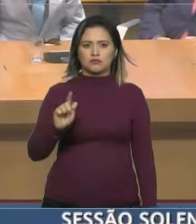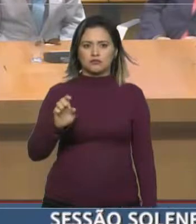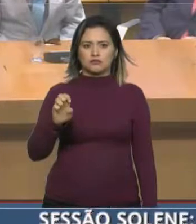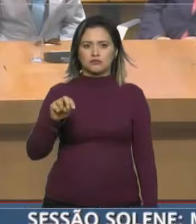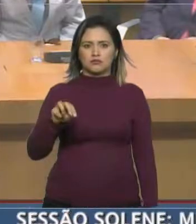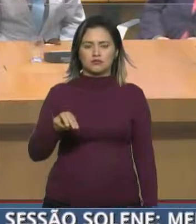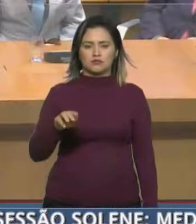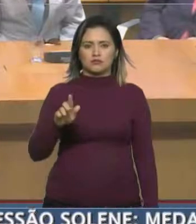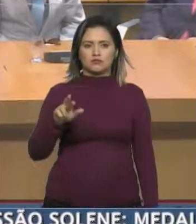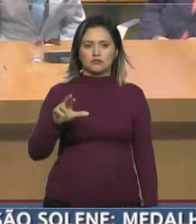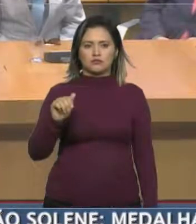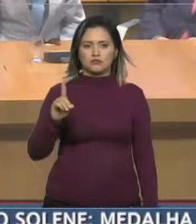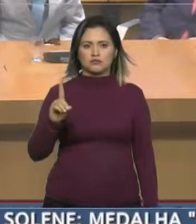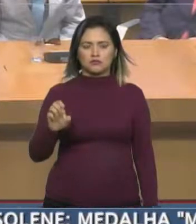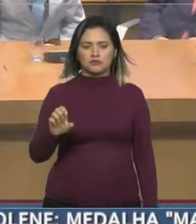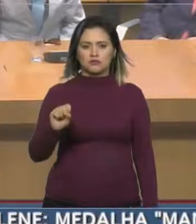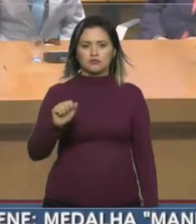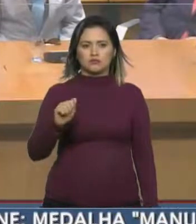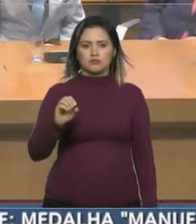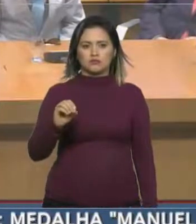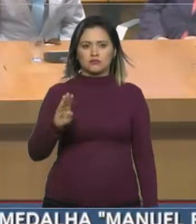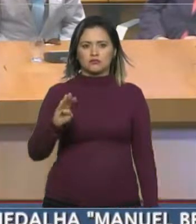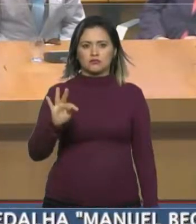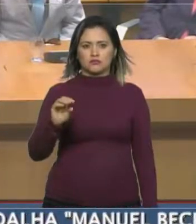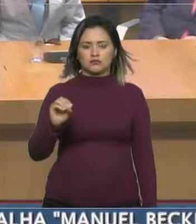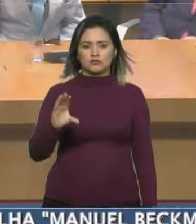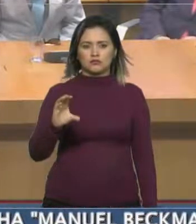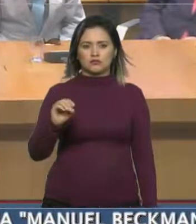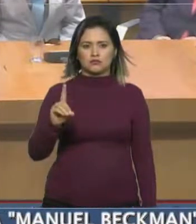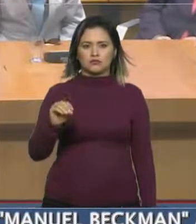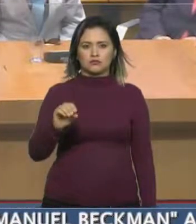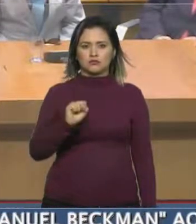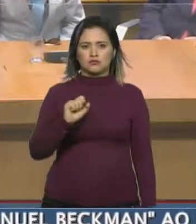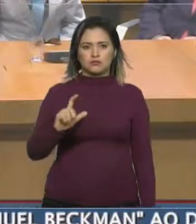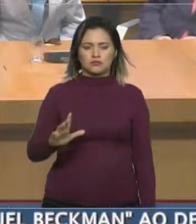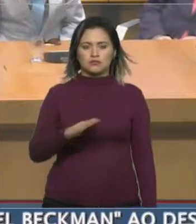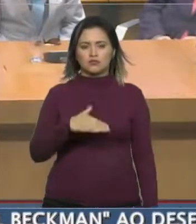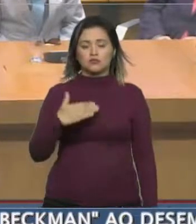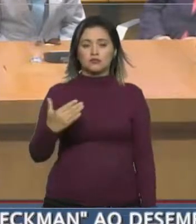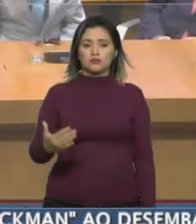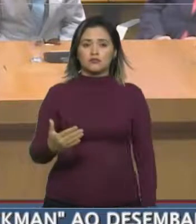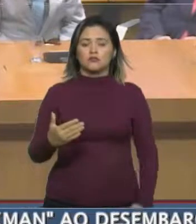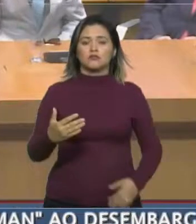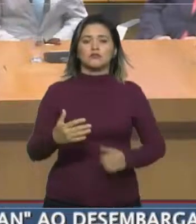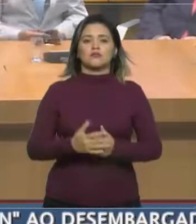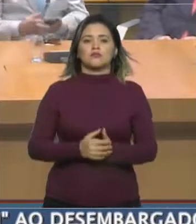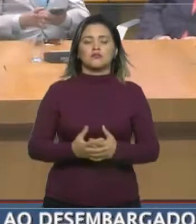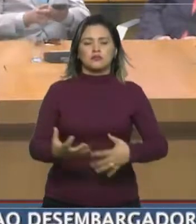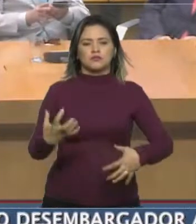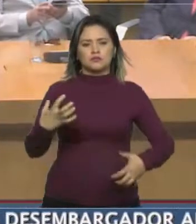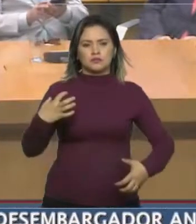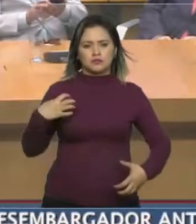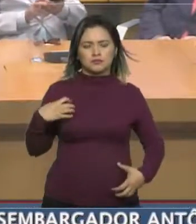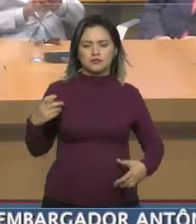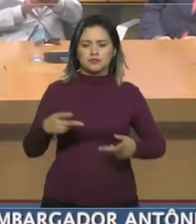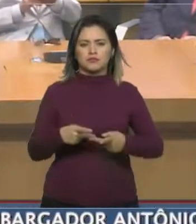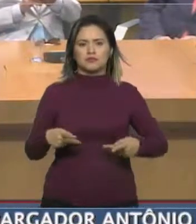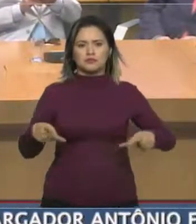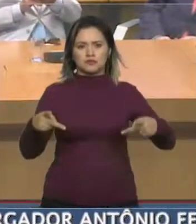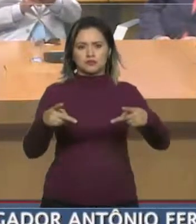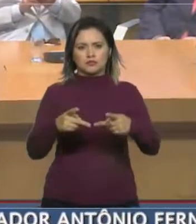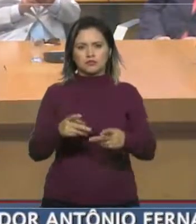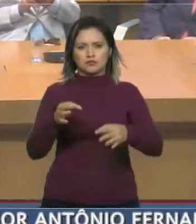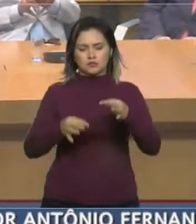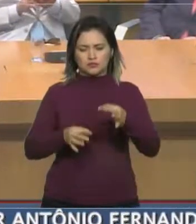Luís, até ser promovido a procurador de justiça, ao final desse período. Nomeado para o cargo de desembargador em